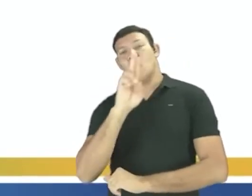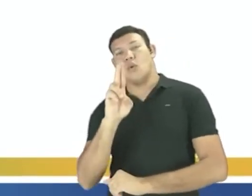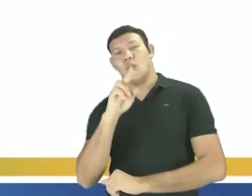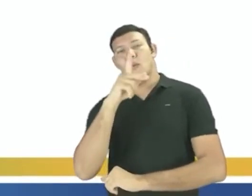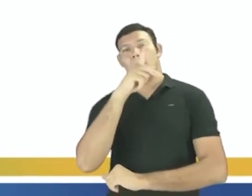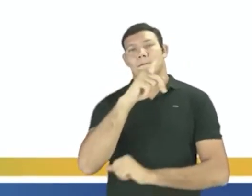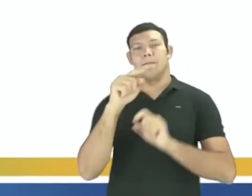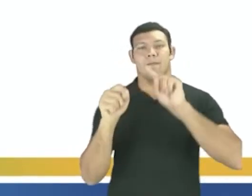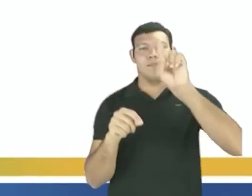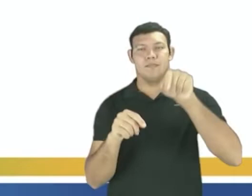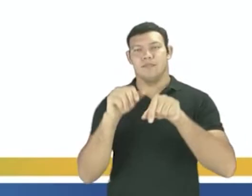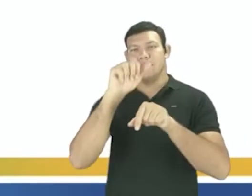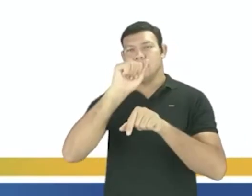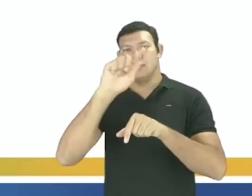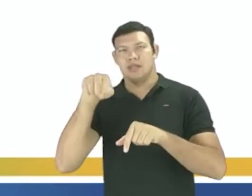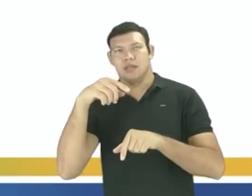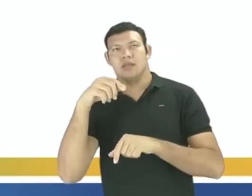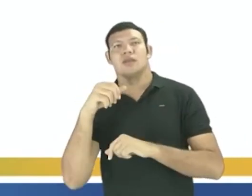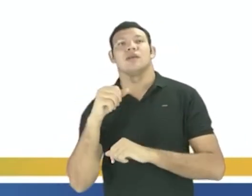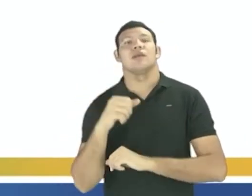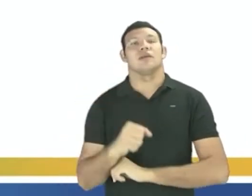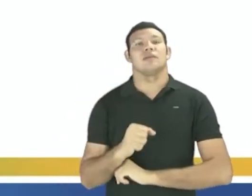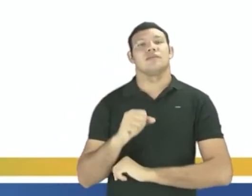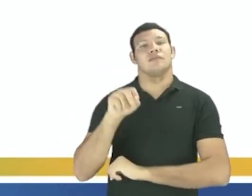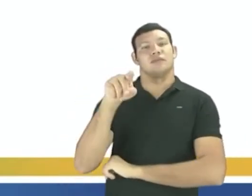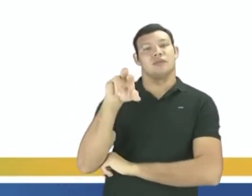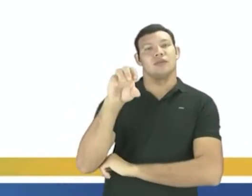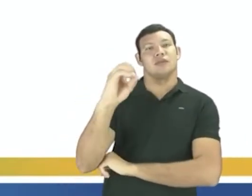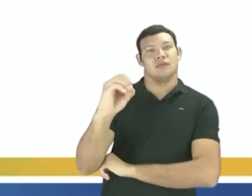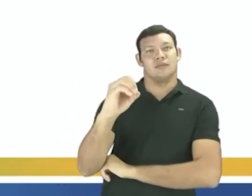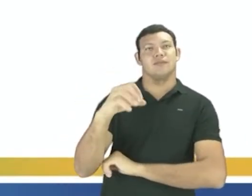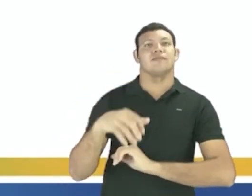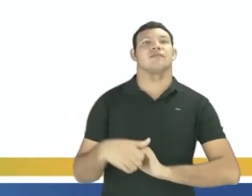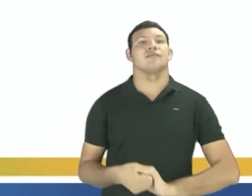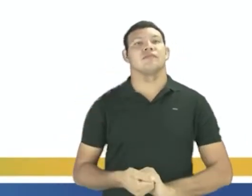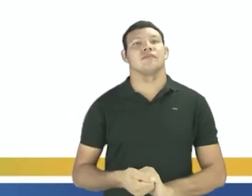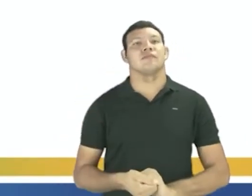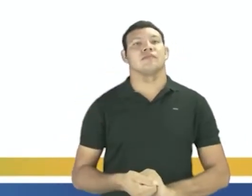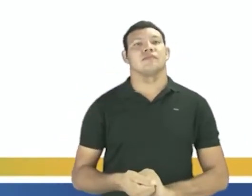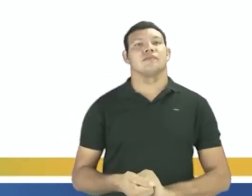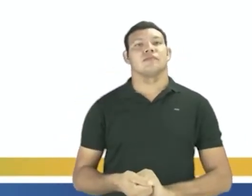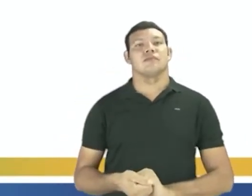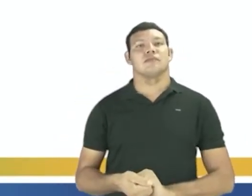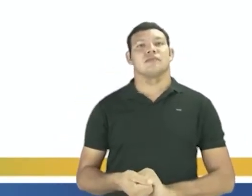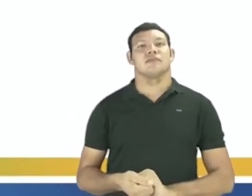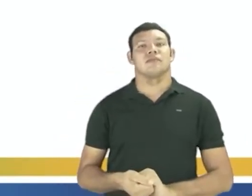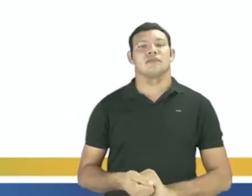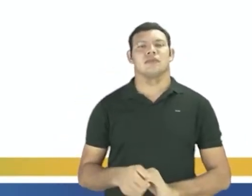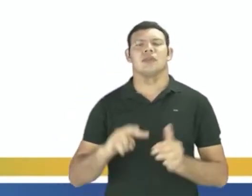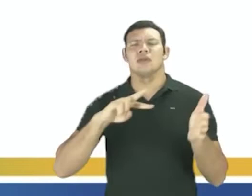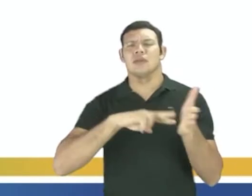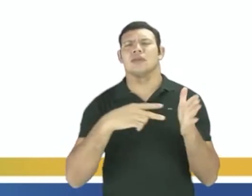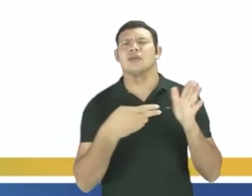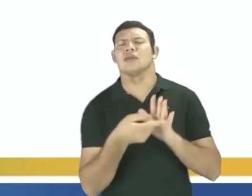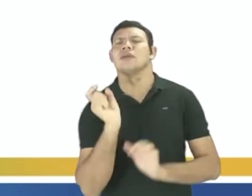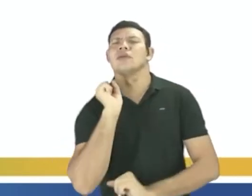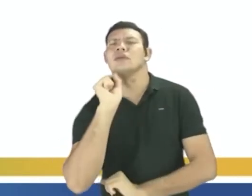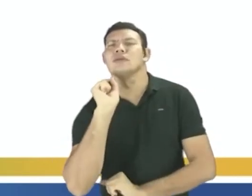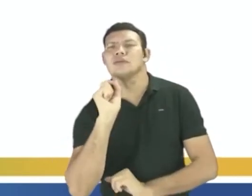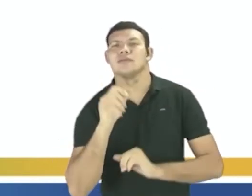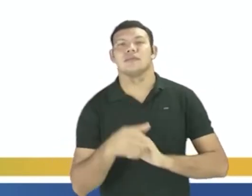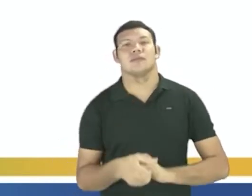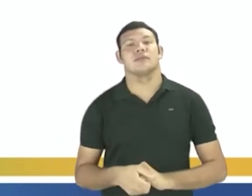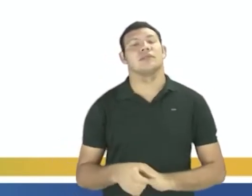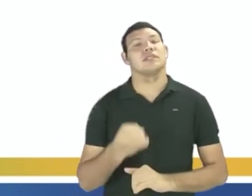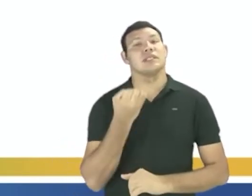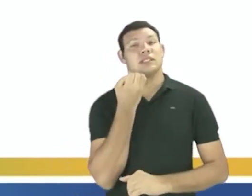p de x. E se somente x, esse p de a for igual a zero. Isso significa dizer, gente, que